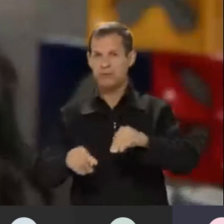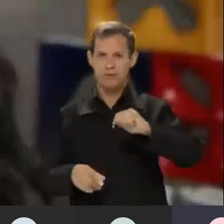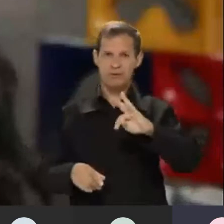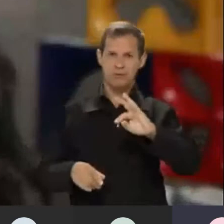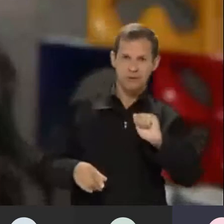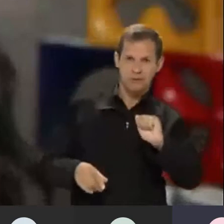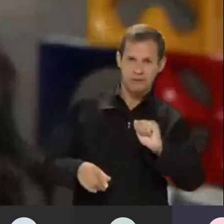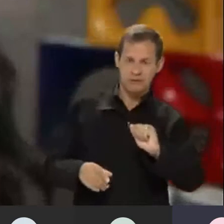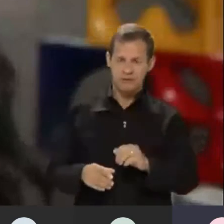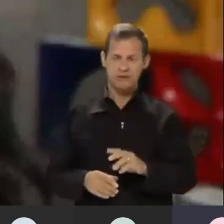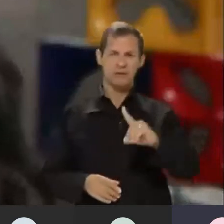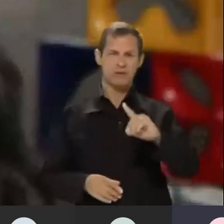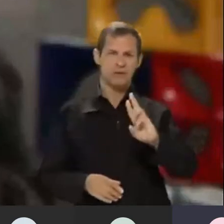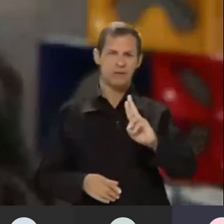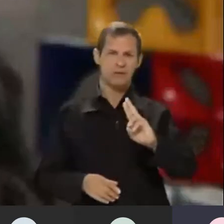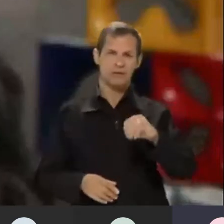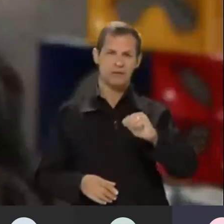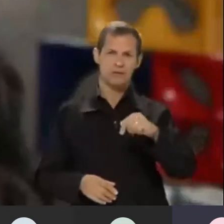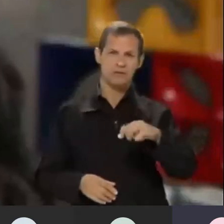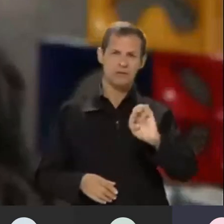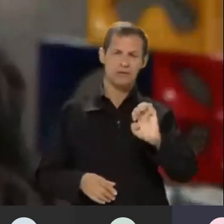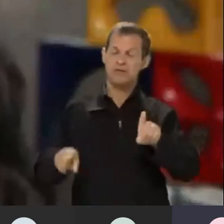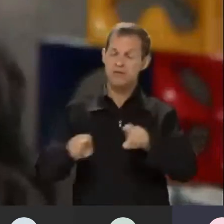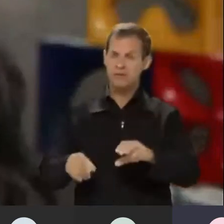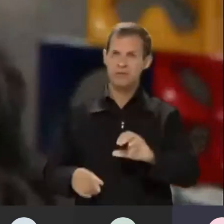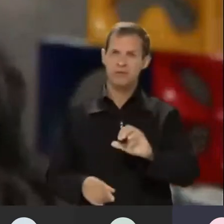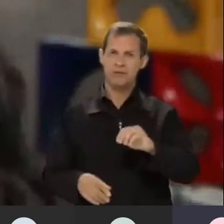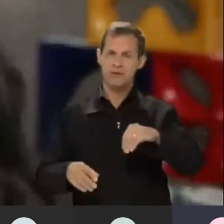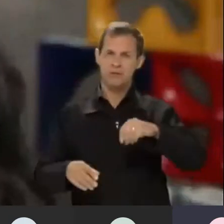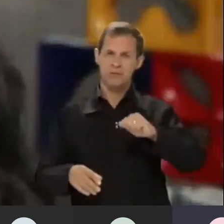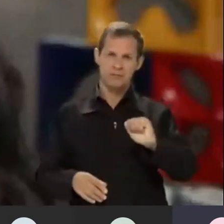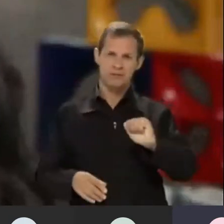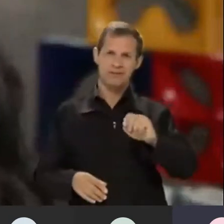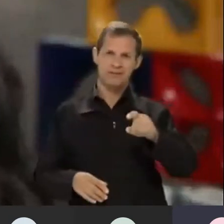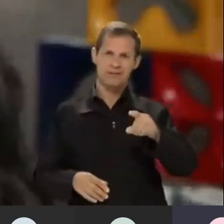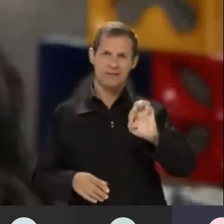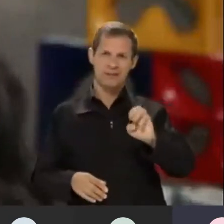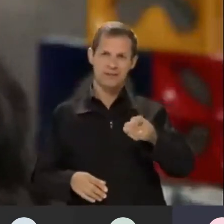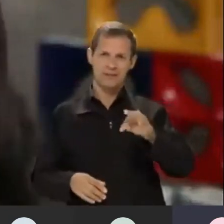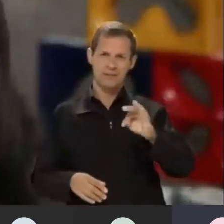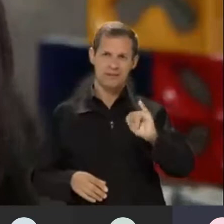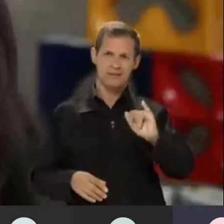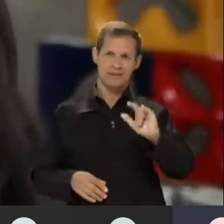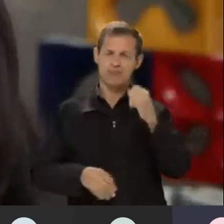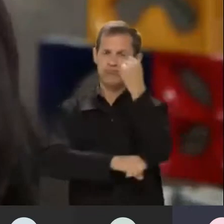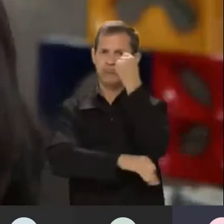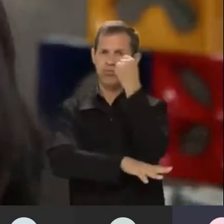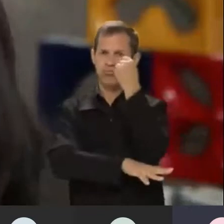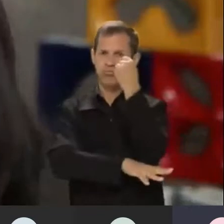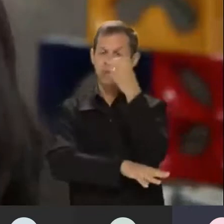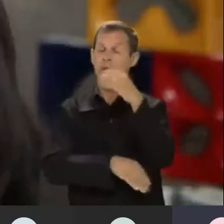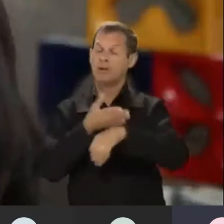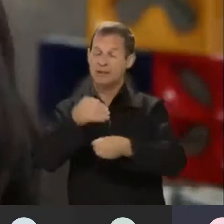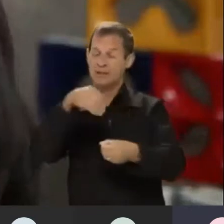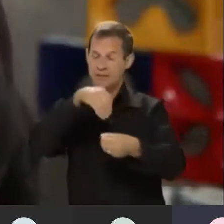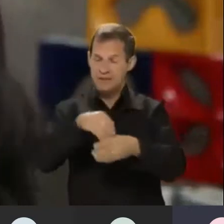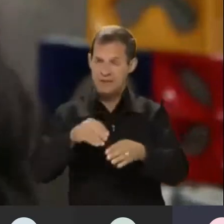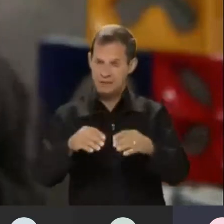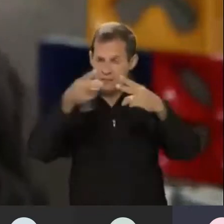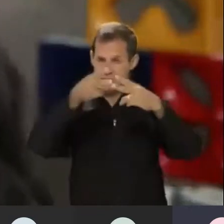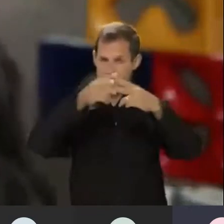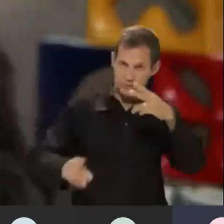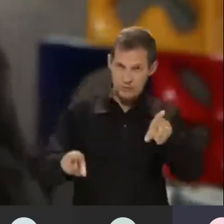uma manta drenante e uma manta têxtil para que as raízes não entrem por dentro